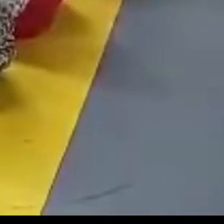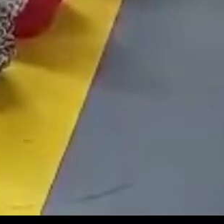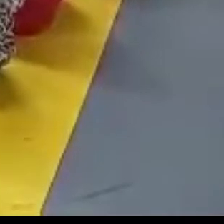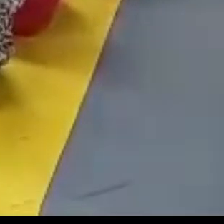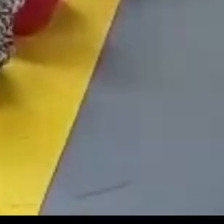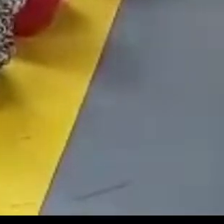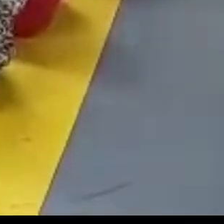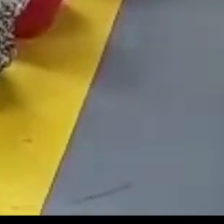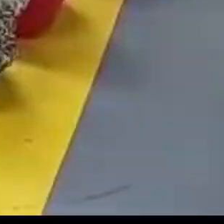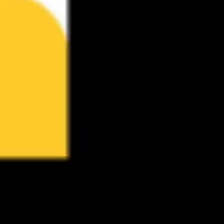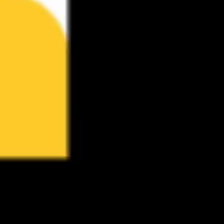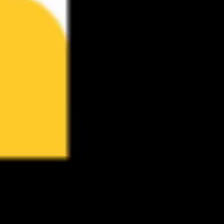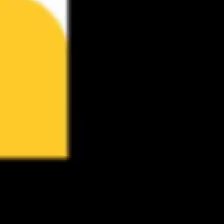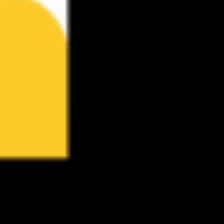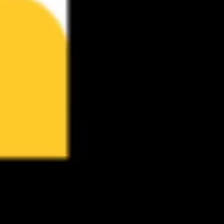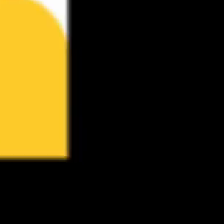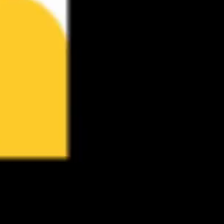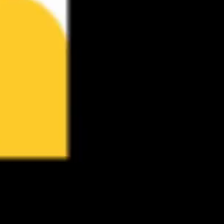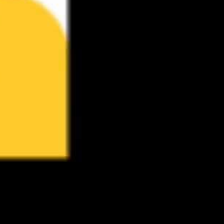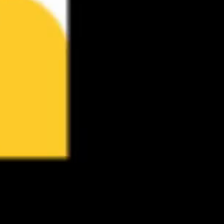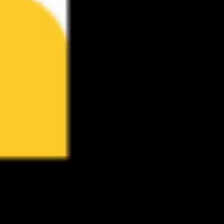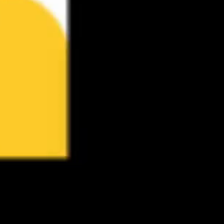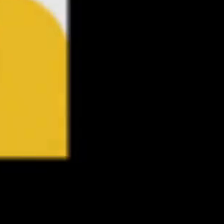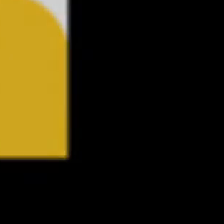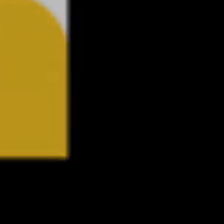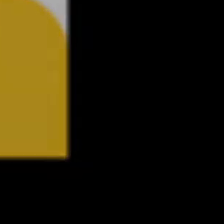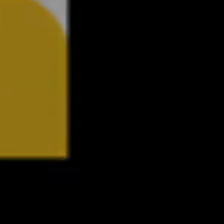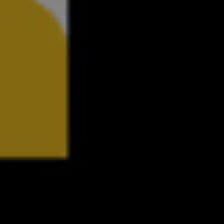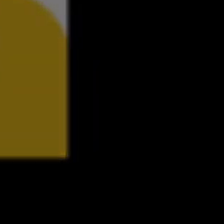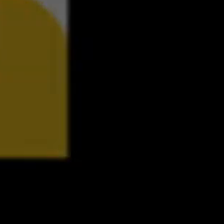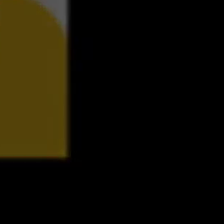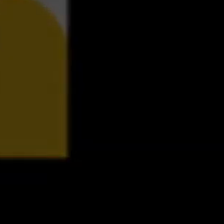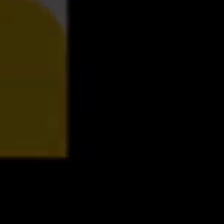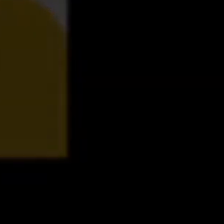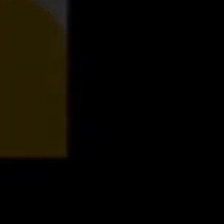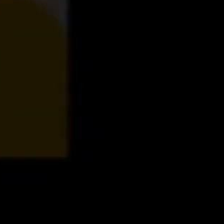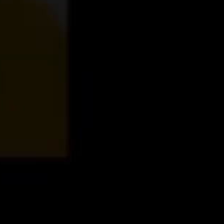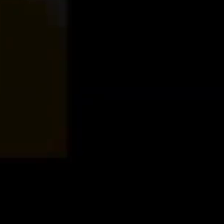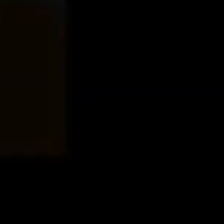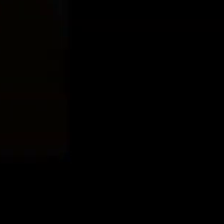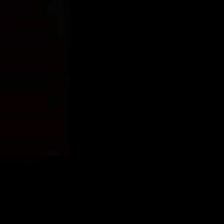Shua, a música vai começar.